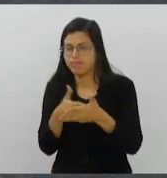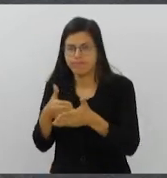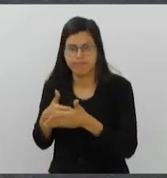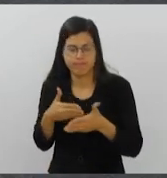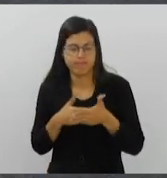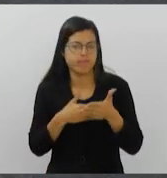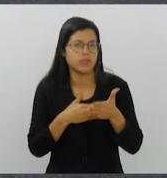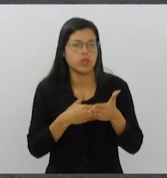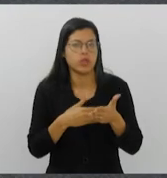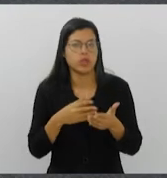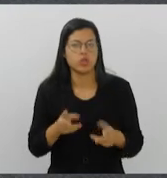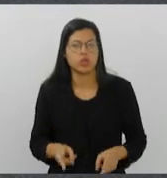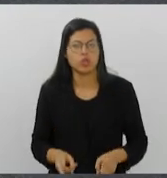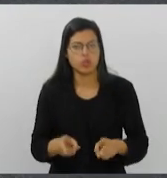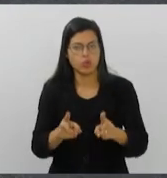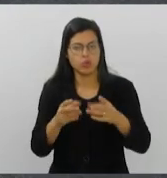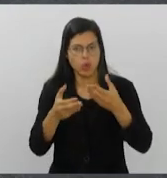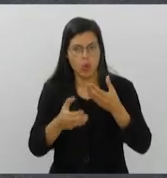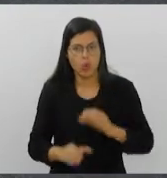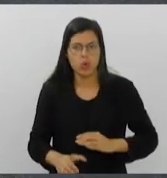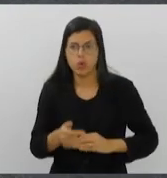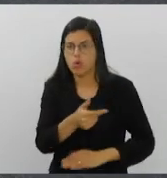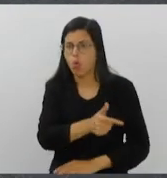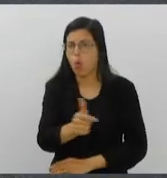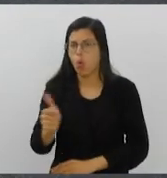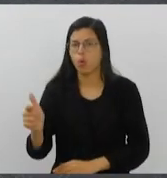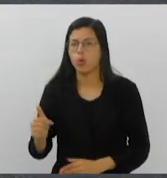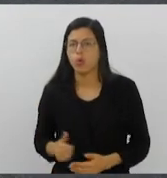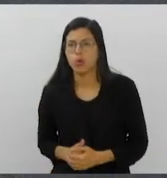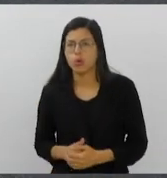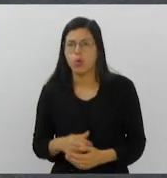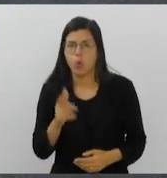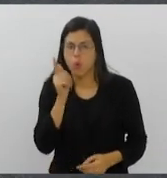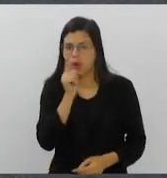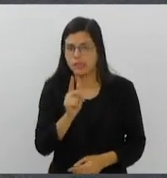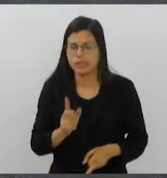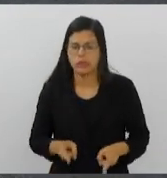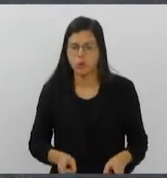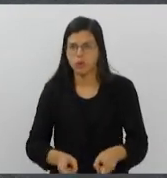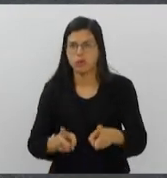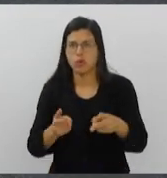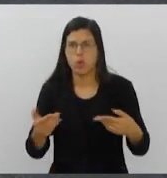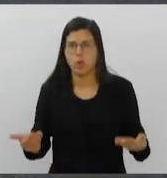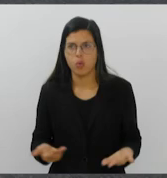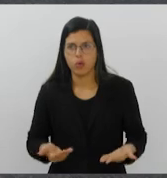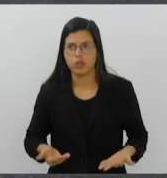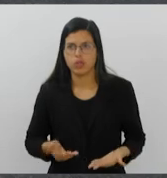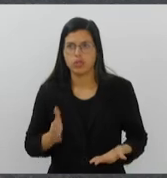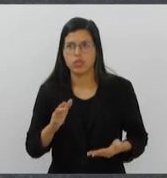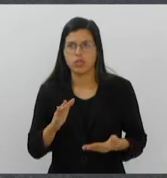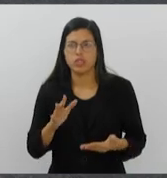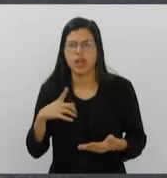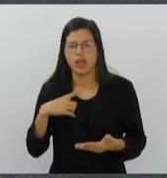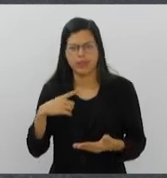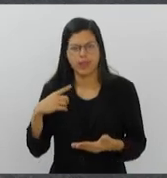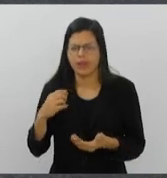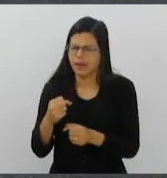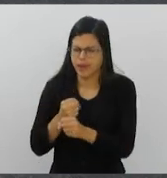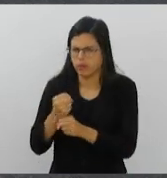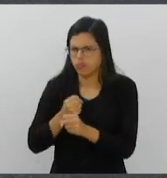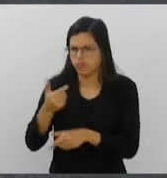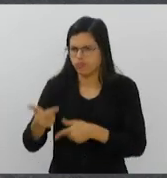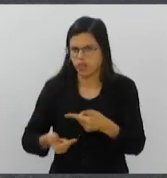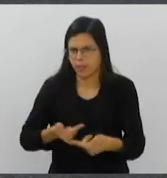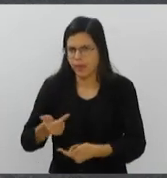o concurso, enquanto outros puderam dar continuidade, hoje, inclusive, já fazem aniversário de polícia.